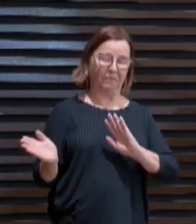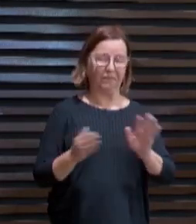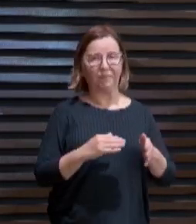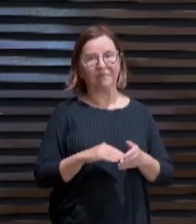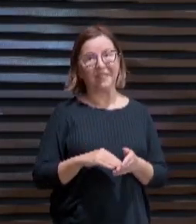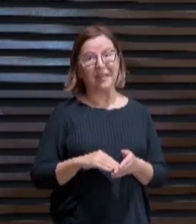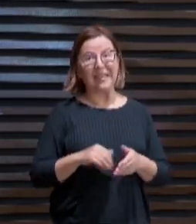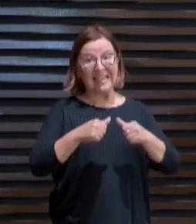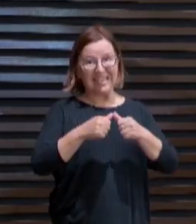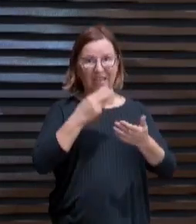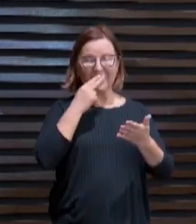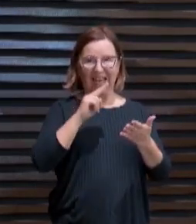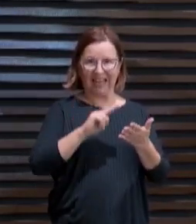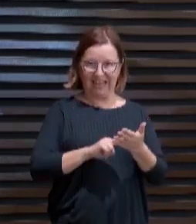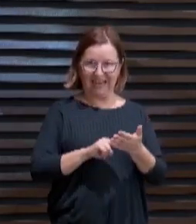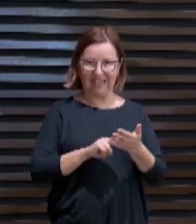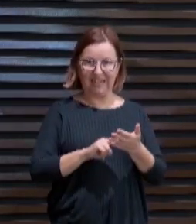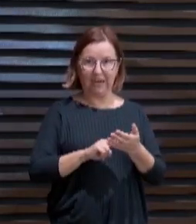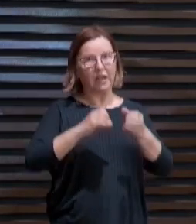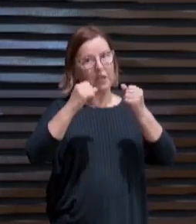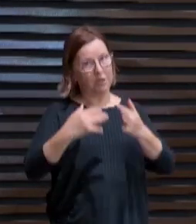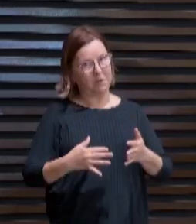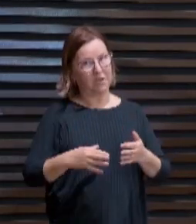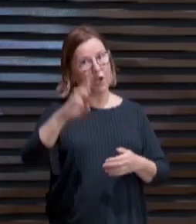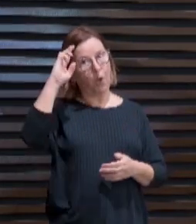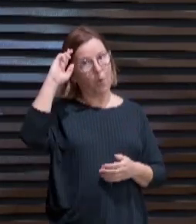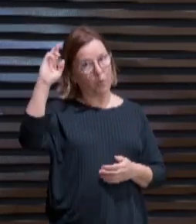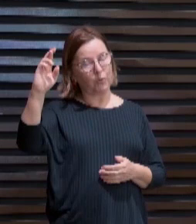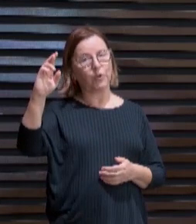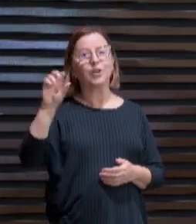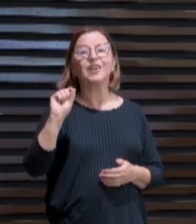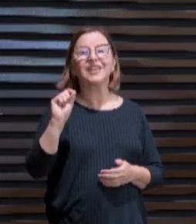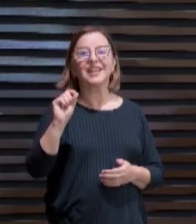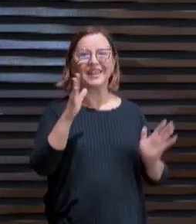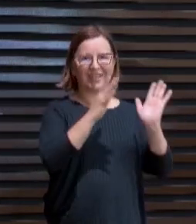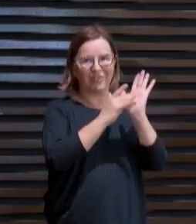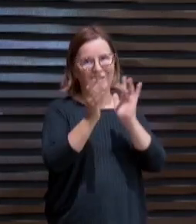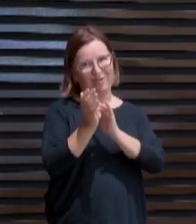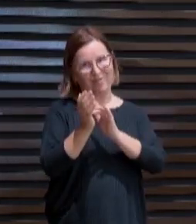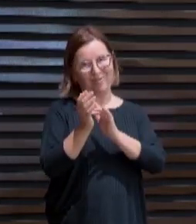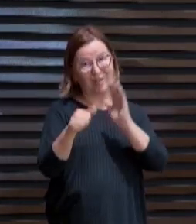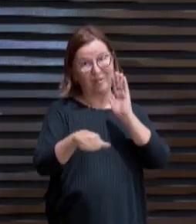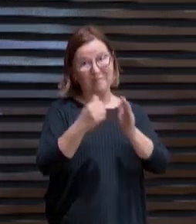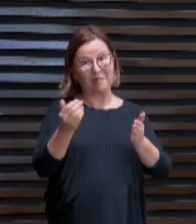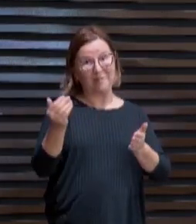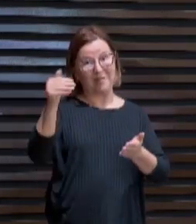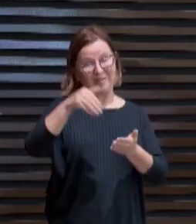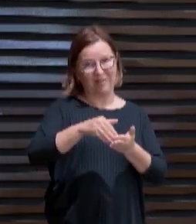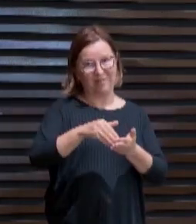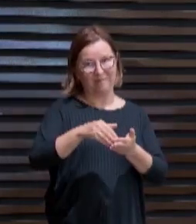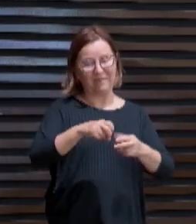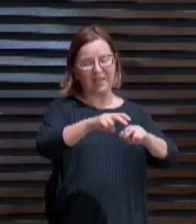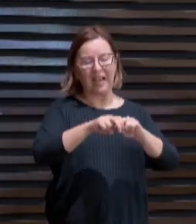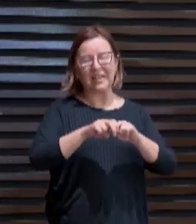o Senhor, o Kyrios, é Jesus, não é? Ele é o primeiro e o último, ele é a razão de todas